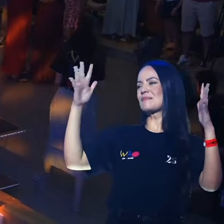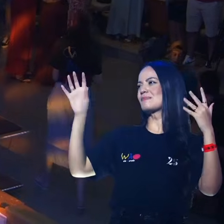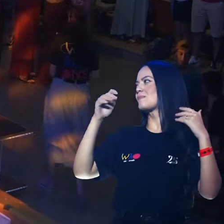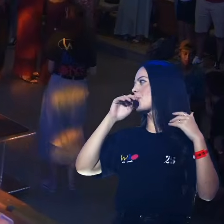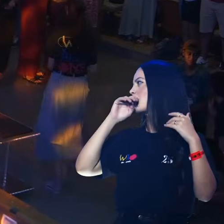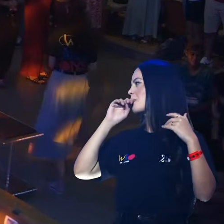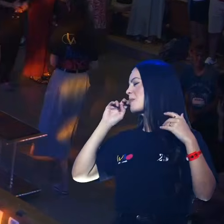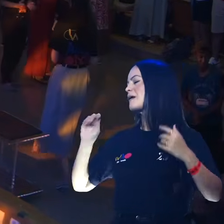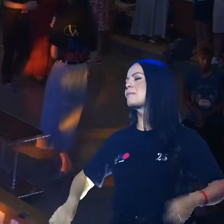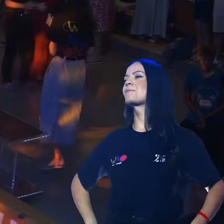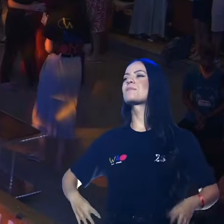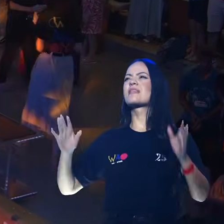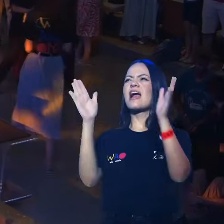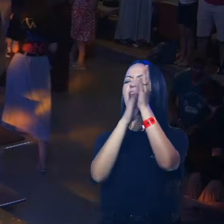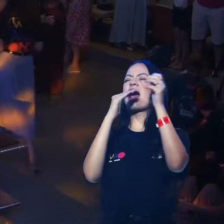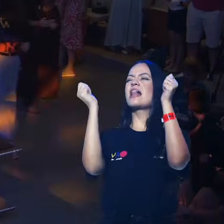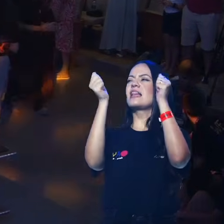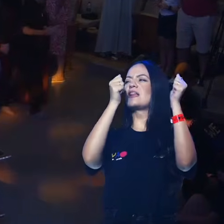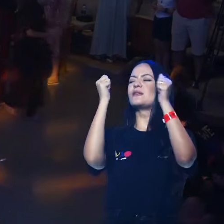Aleluia.